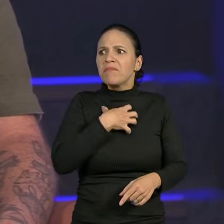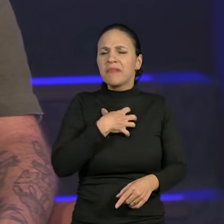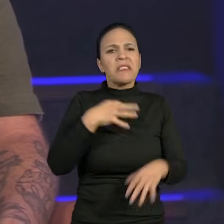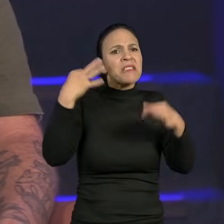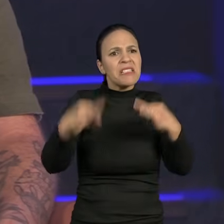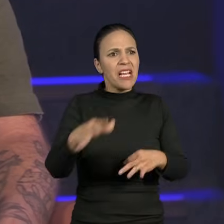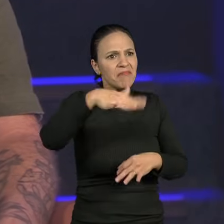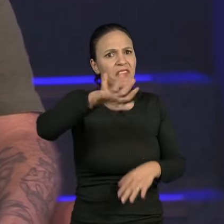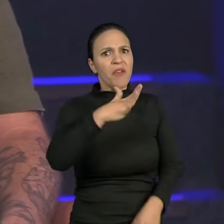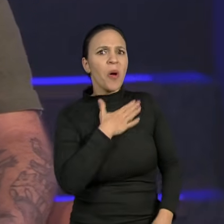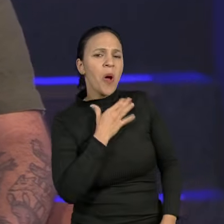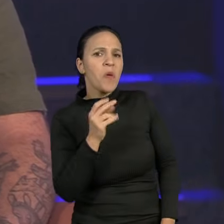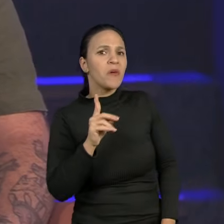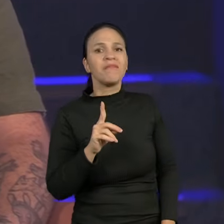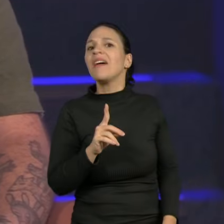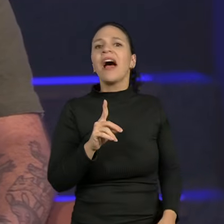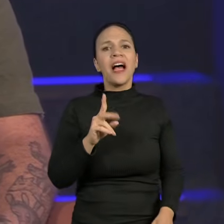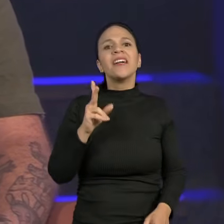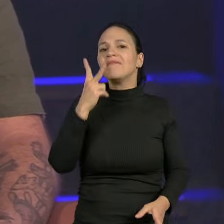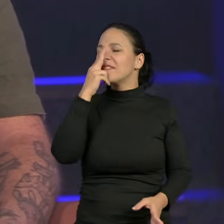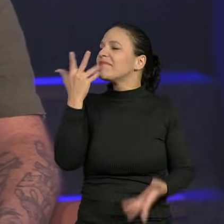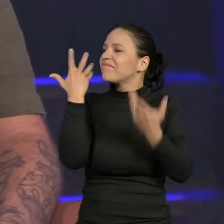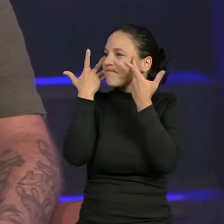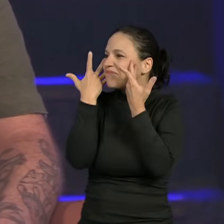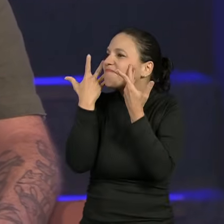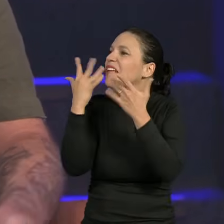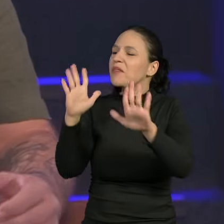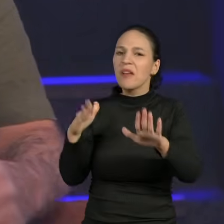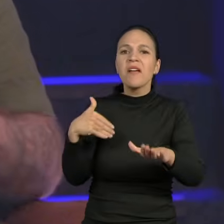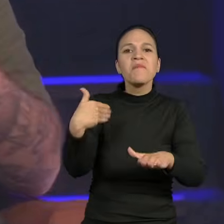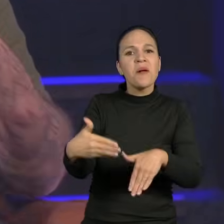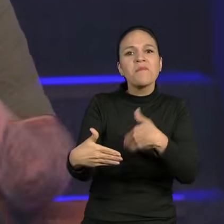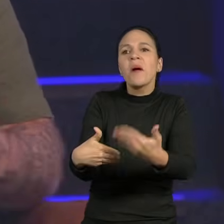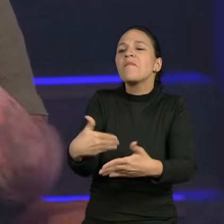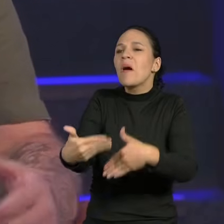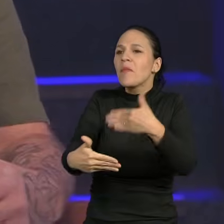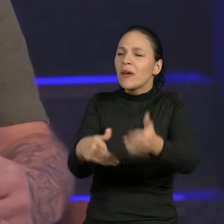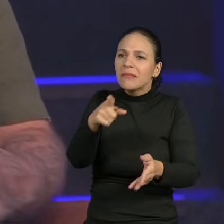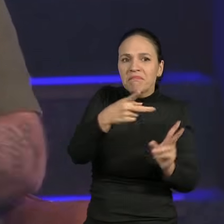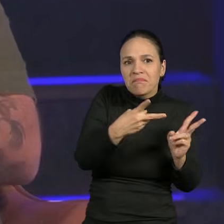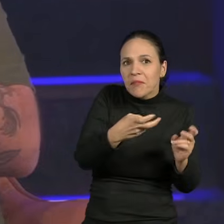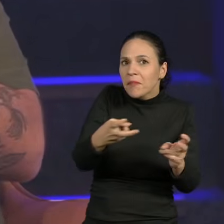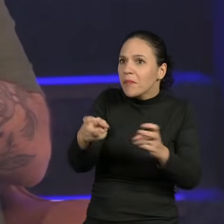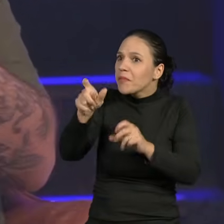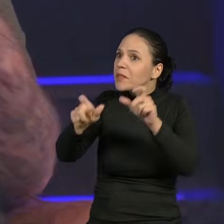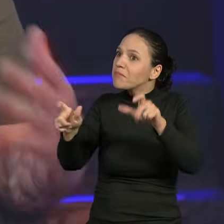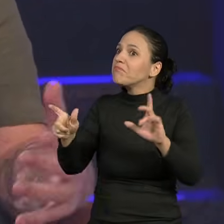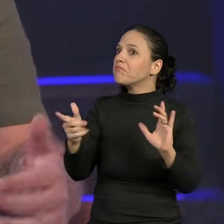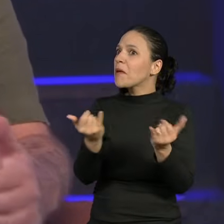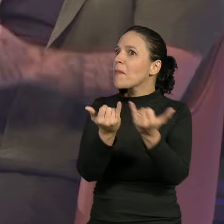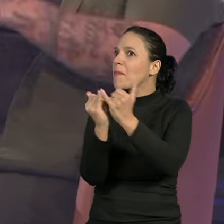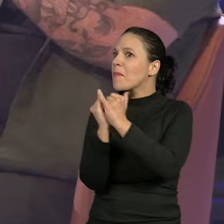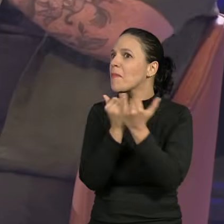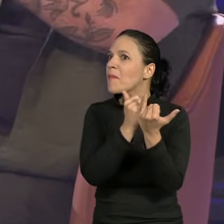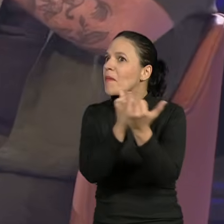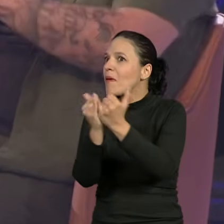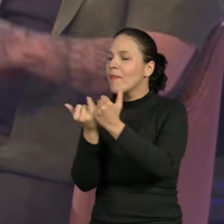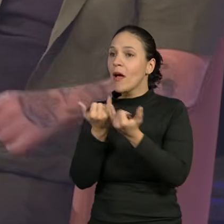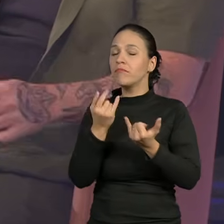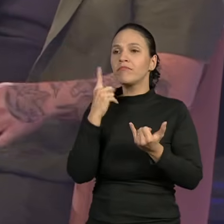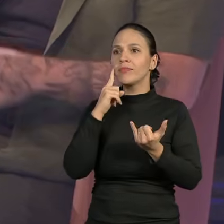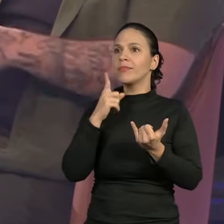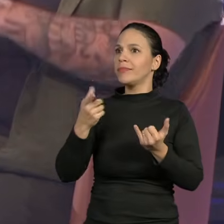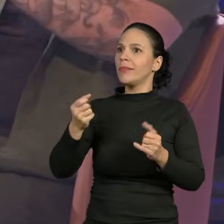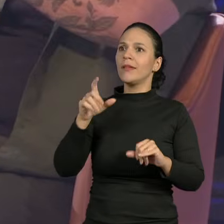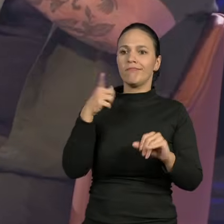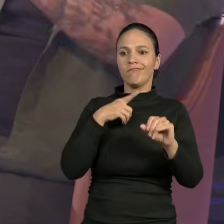Não sabe. Isso é muito orgânico o que vai acontecendo, né? No dia a dia ali você vai vendo as pessoas falando, comentando, os números, né,